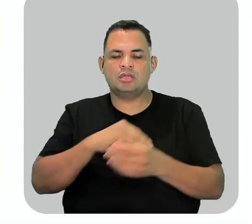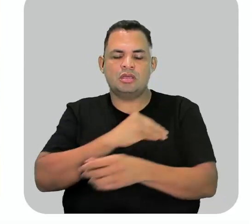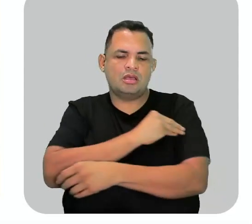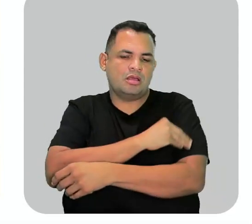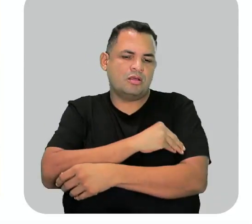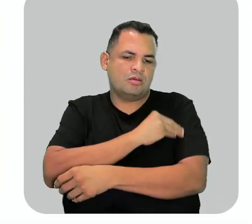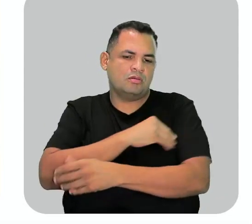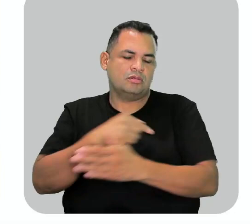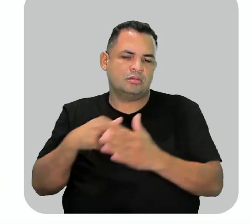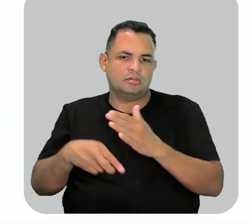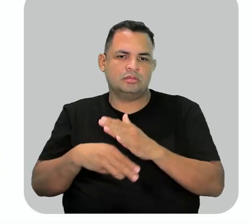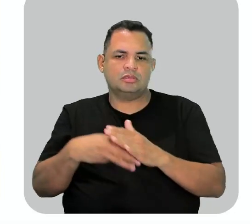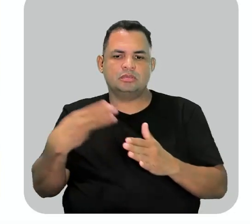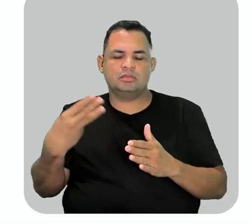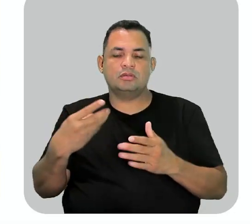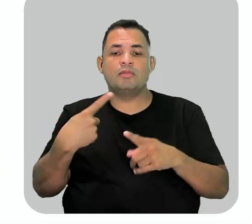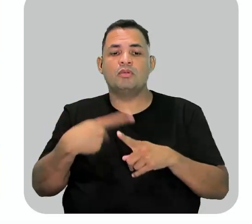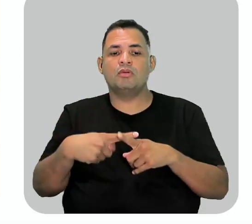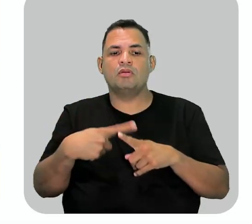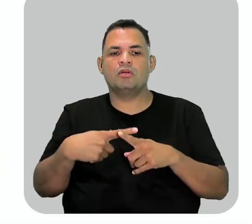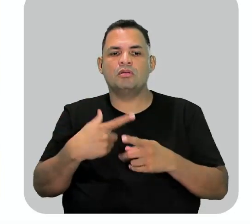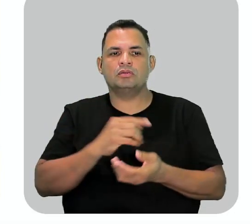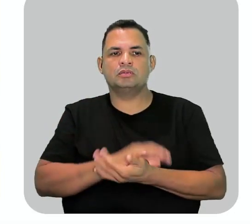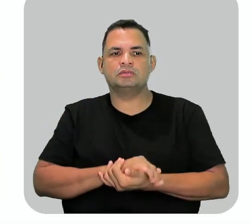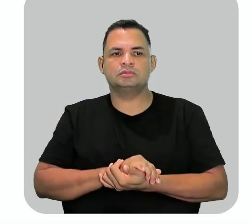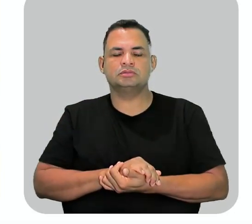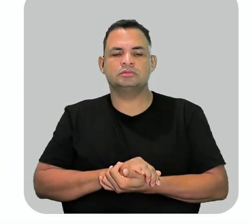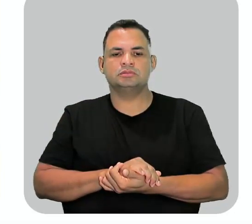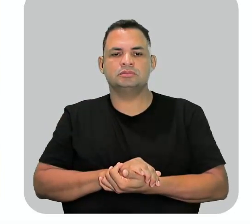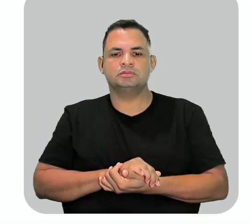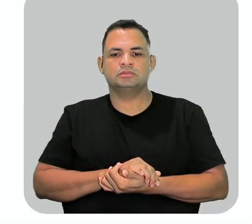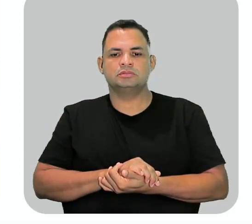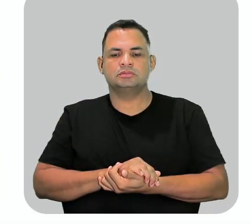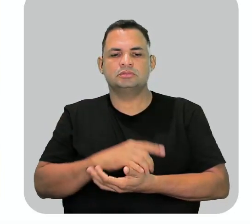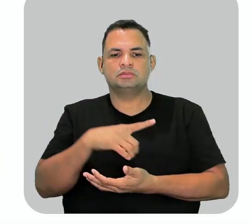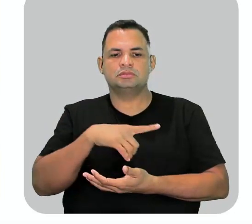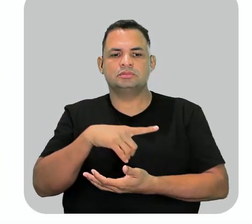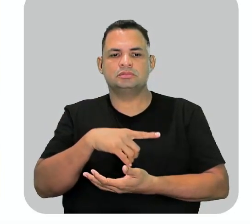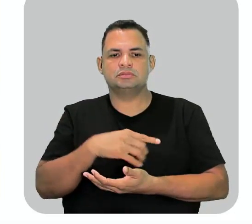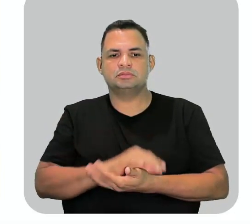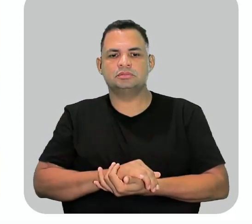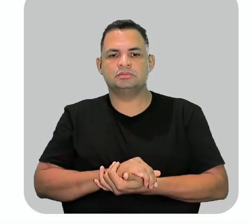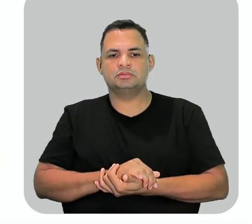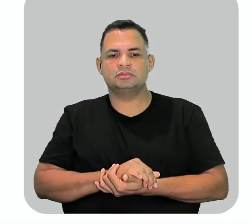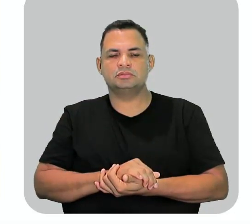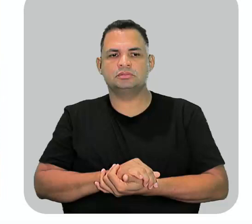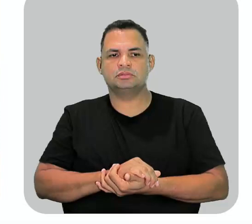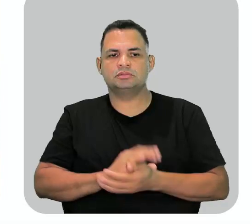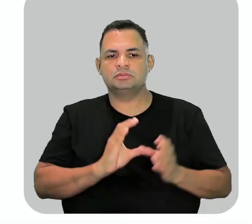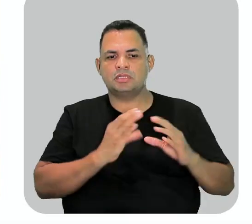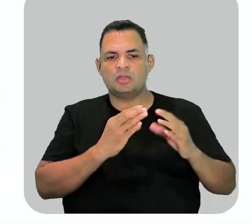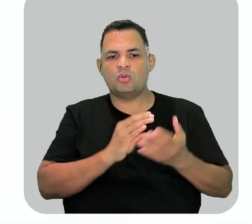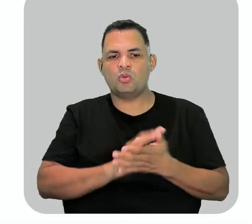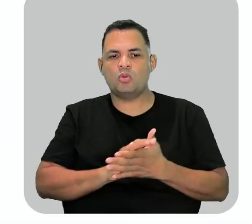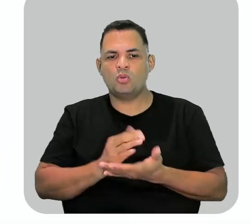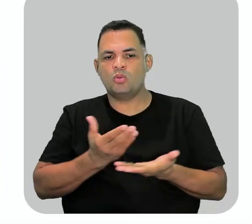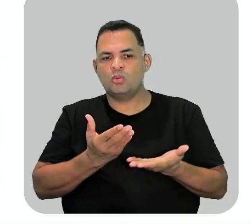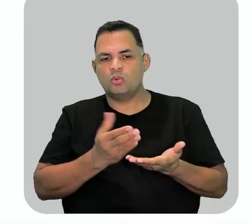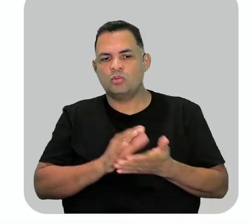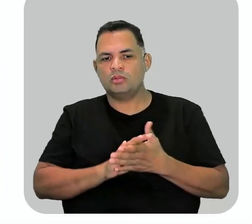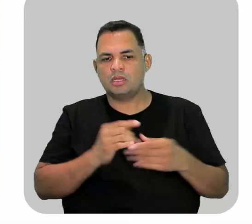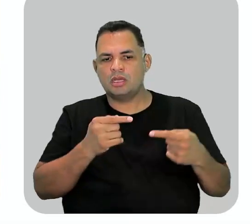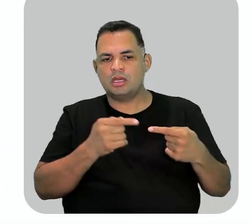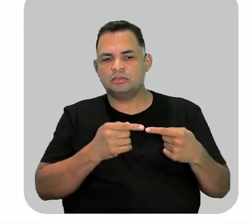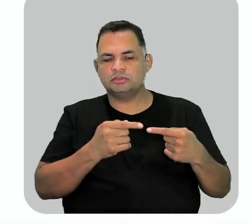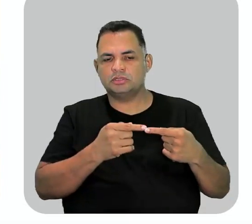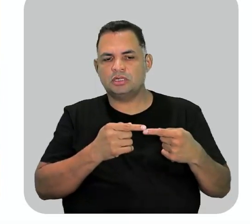álcools terciários. Por quê? Porque na nossa cetona nós temos já os grupos orgânicos ligados à